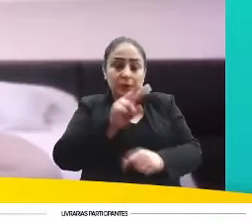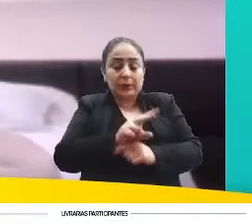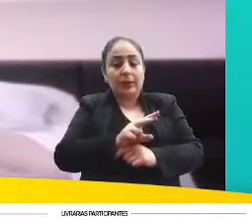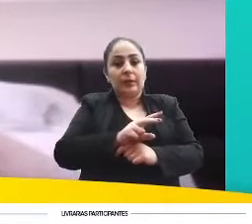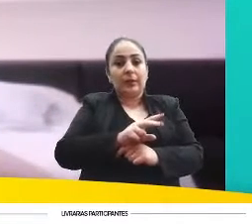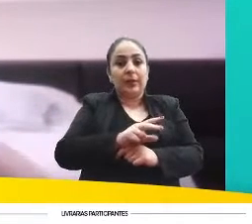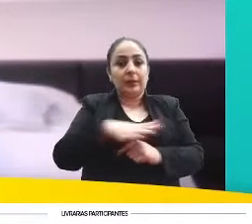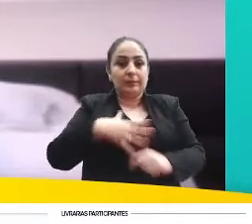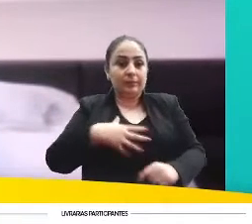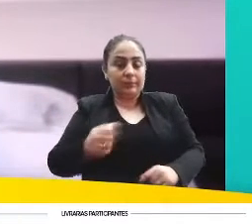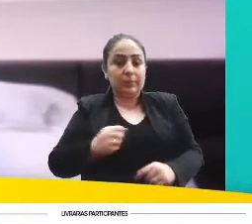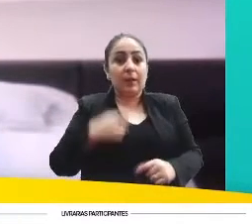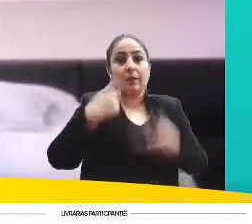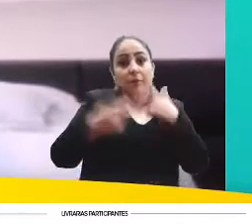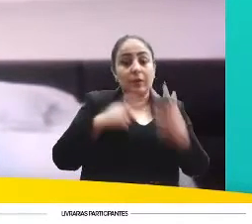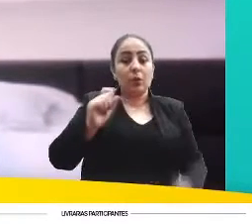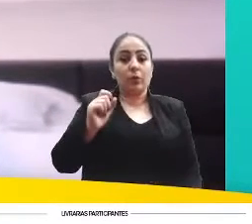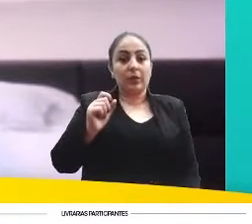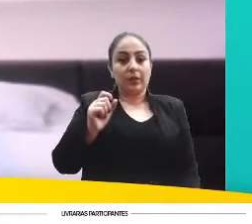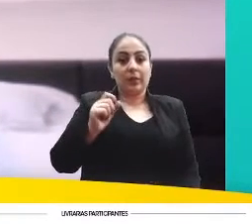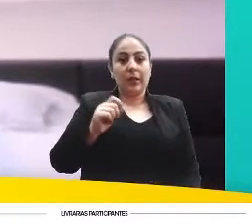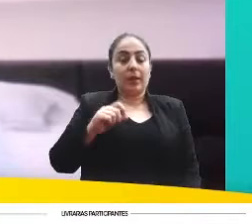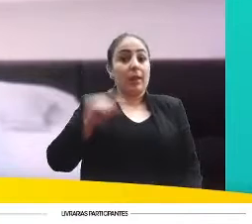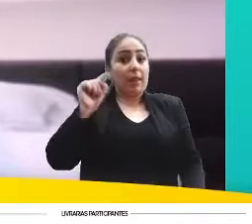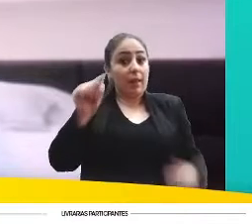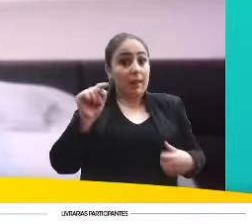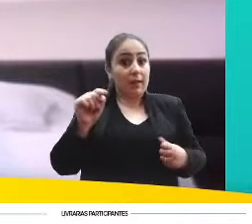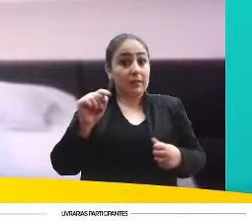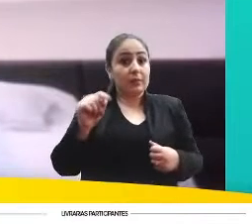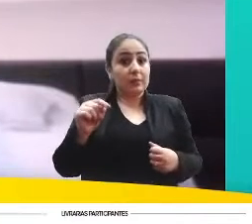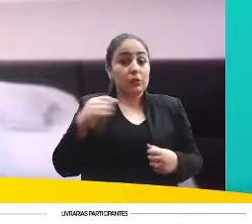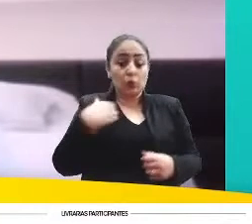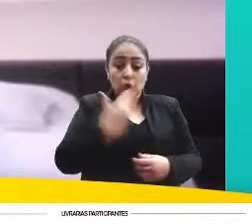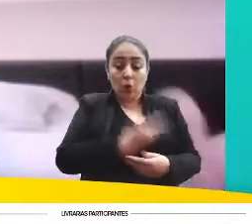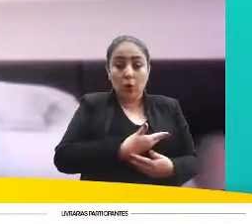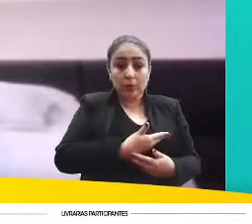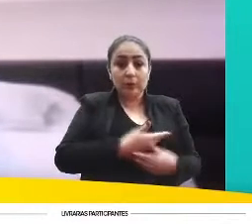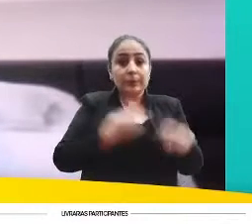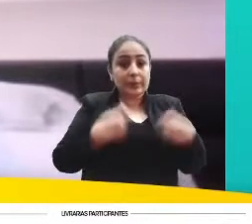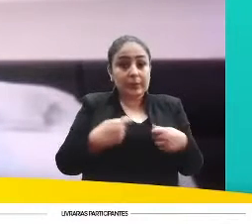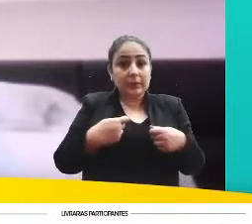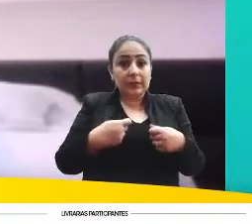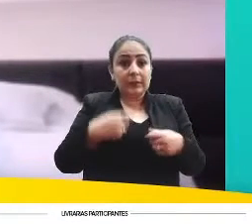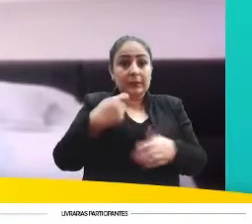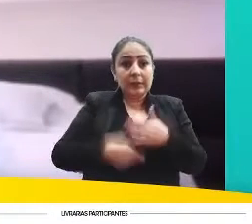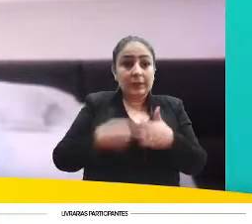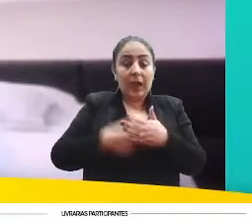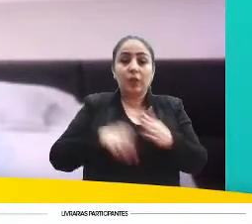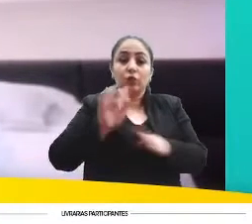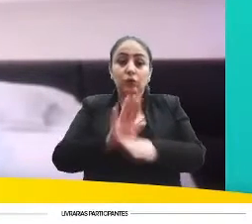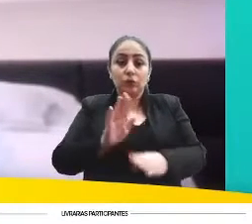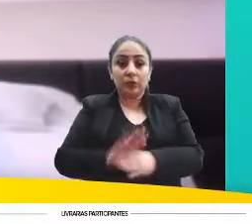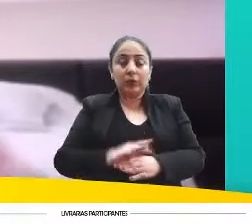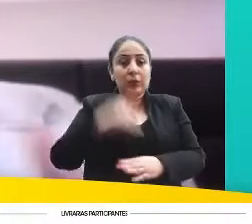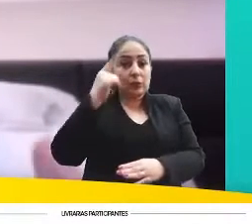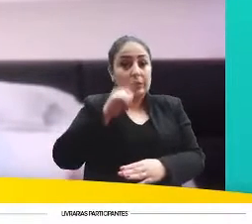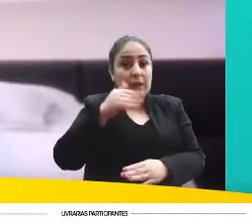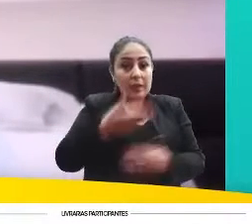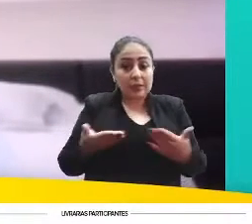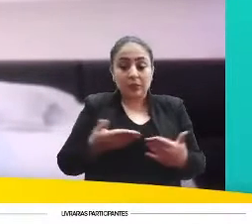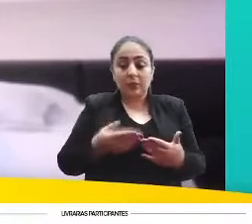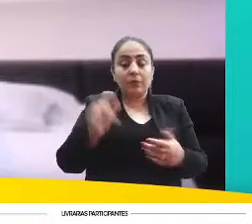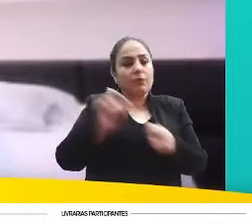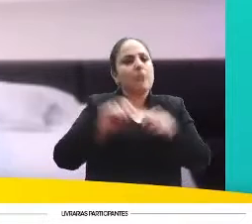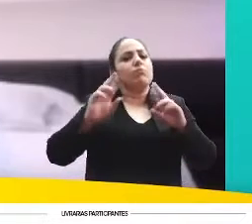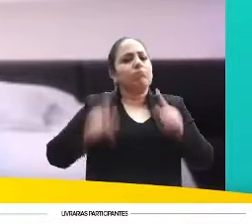suicídio. Ele nos diz lá que nós devemos procurar essa ajuda e que essa ajuda vai fazer